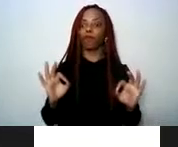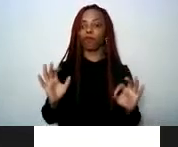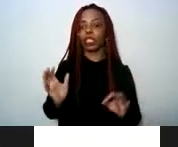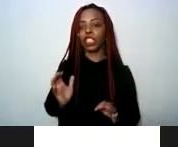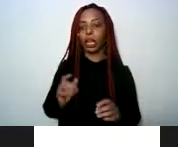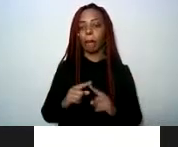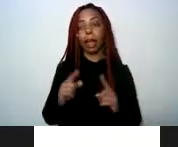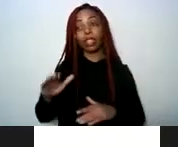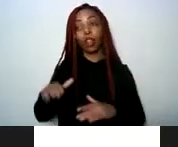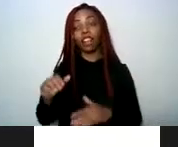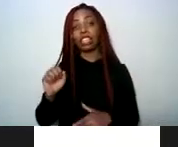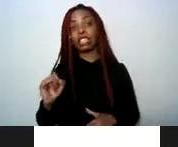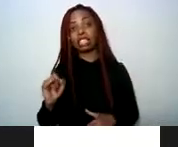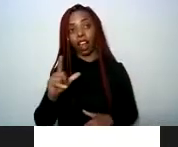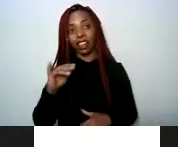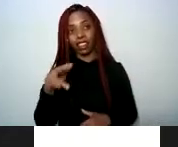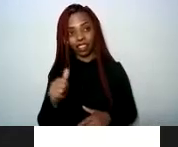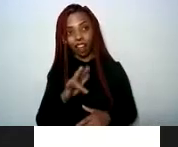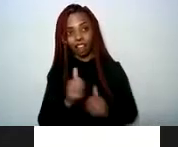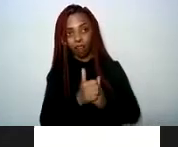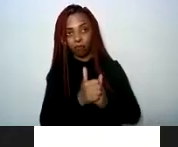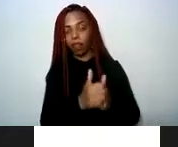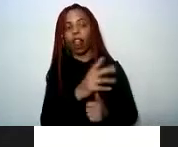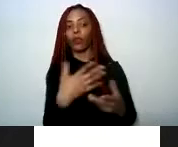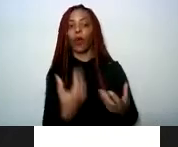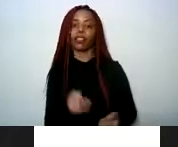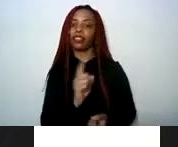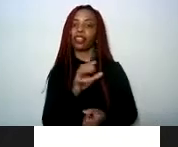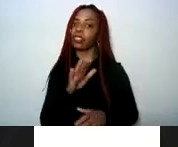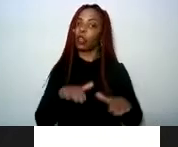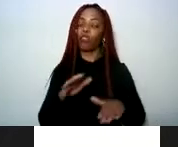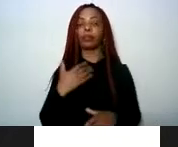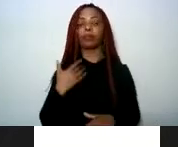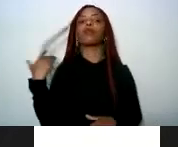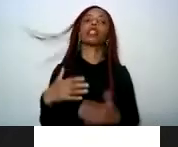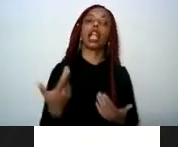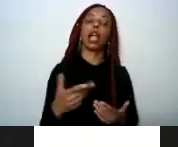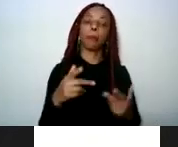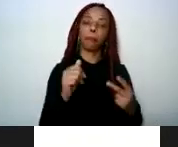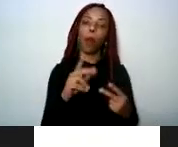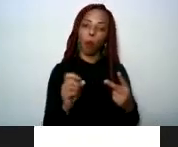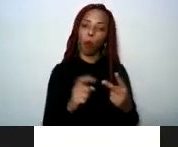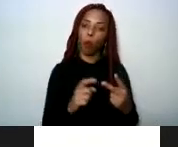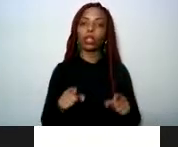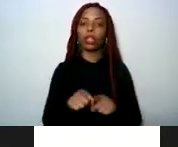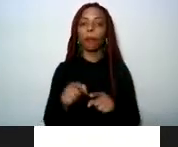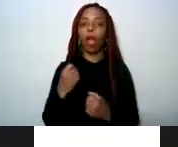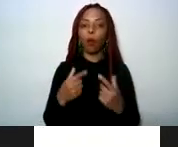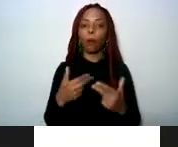final não teriam saído dessa maneira e além disso o irmão Paulo fez algumas intervenções